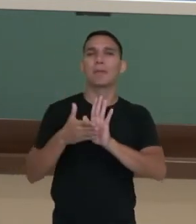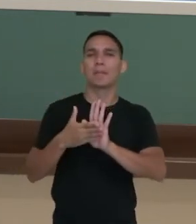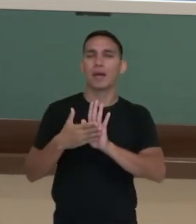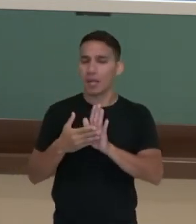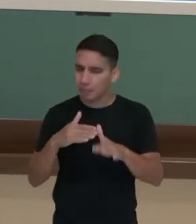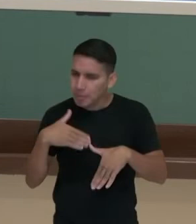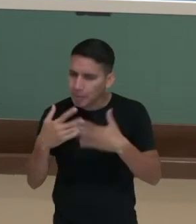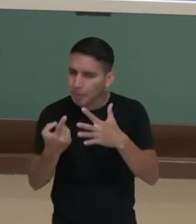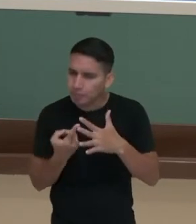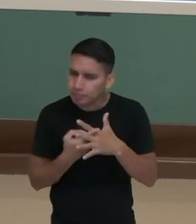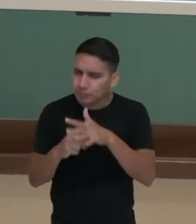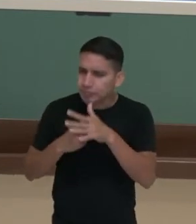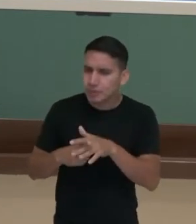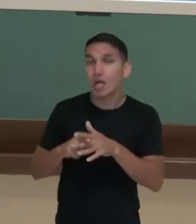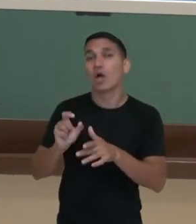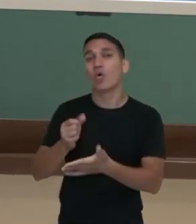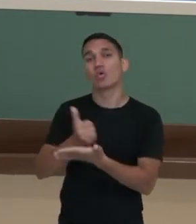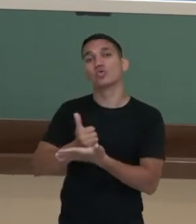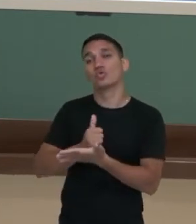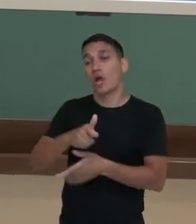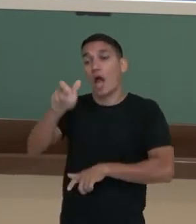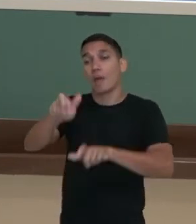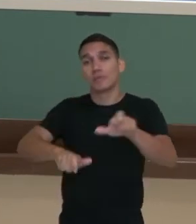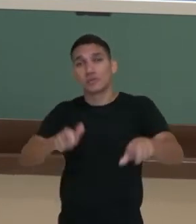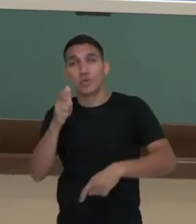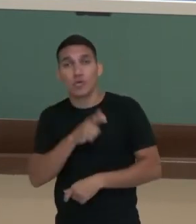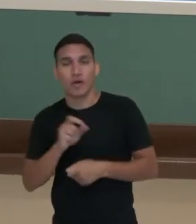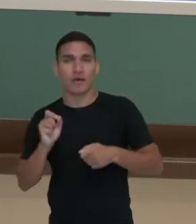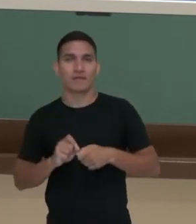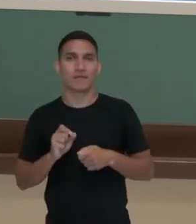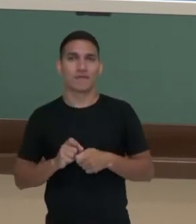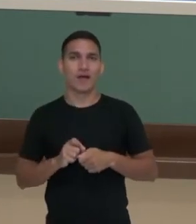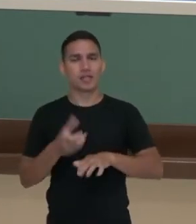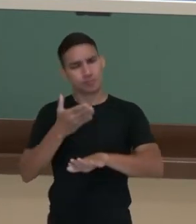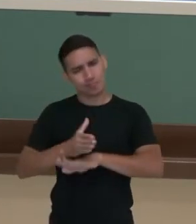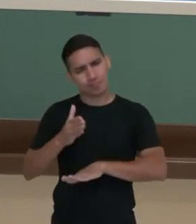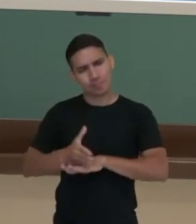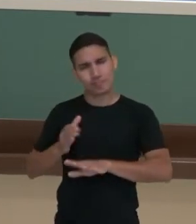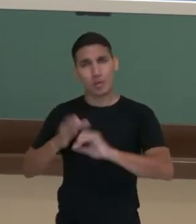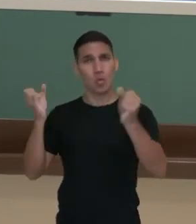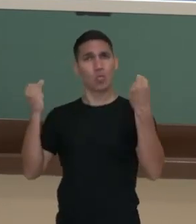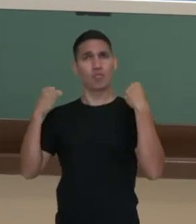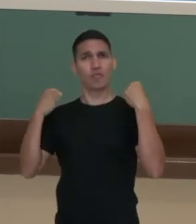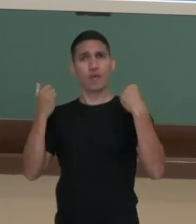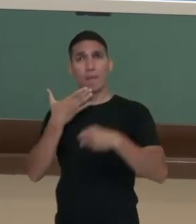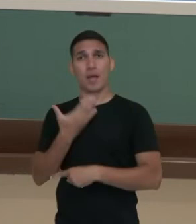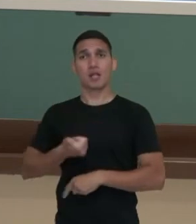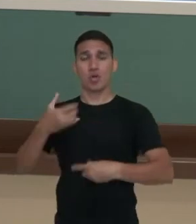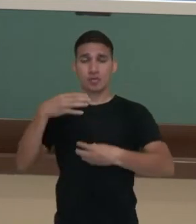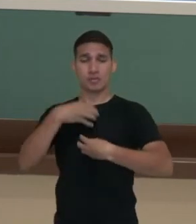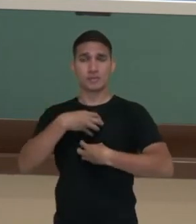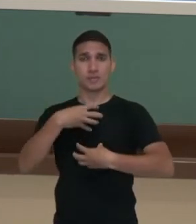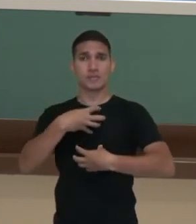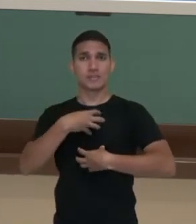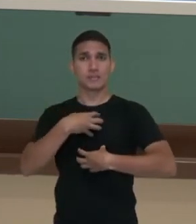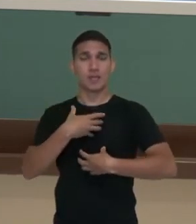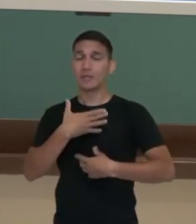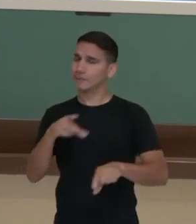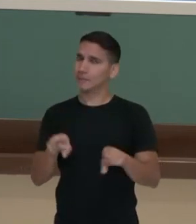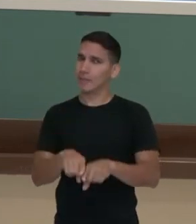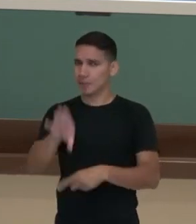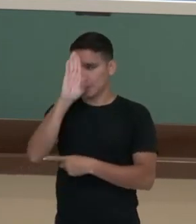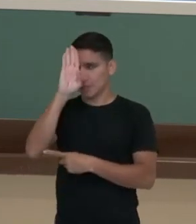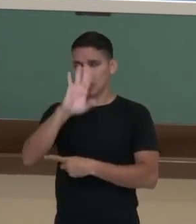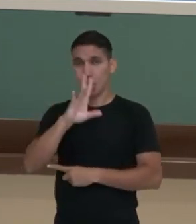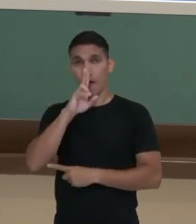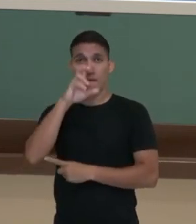jogo, né, a pessoa faça exercício físico, melhore a sua condição, principalmente a sua condição de força, né? O